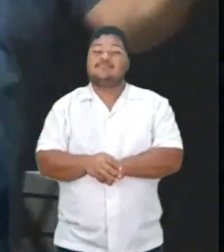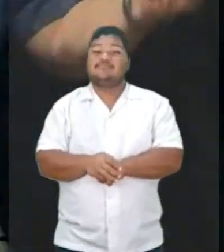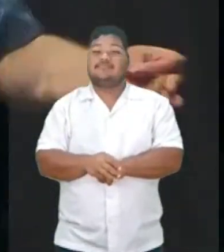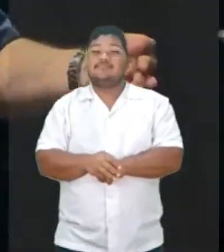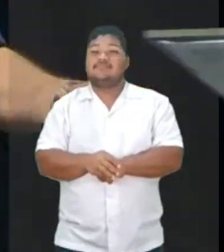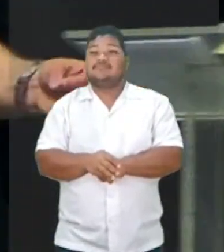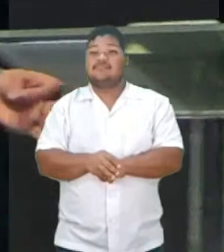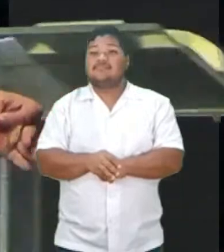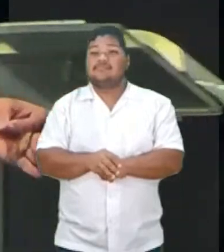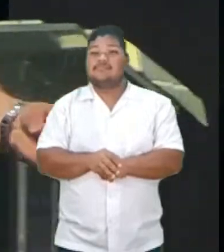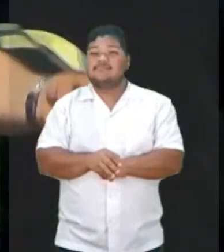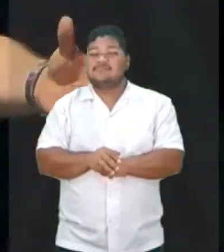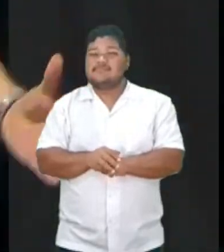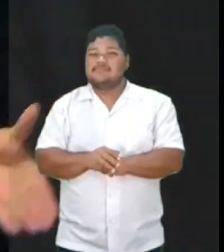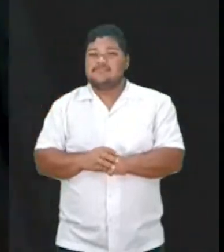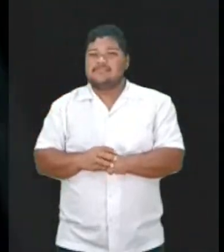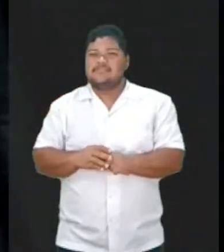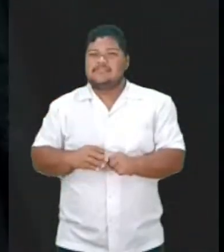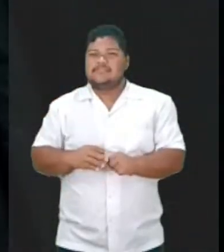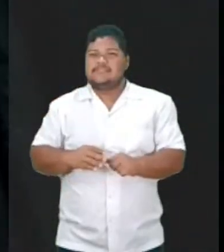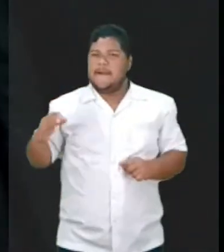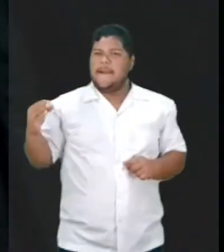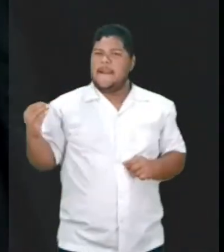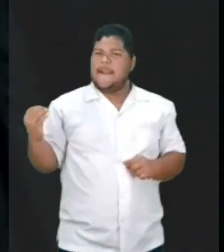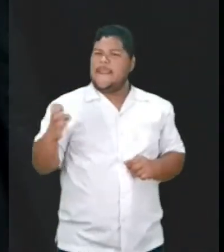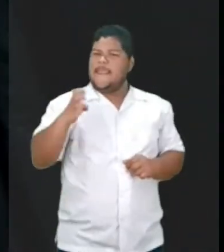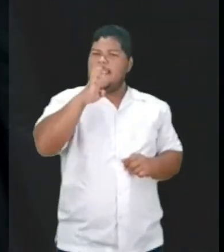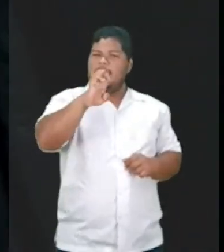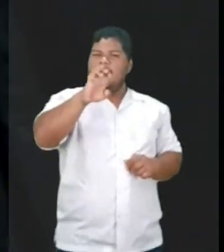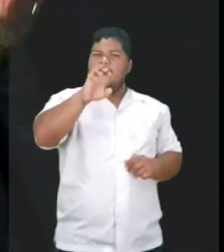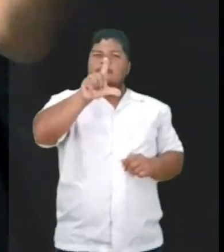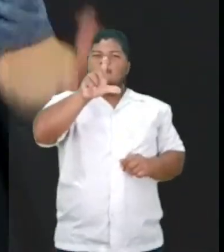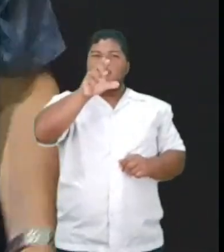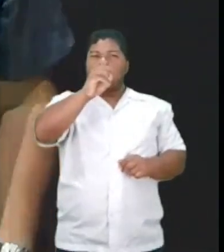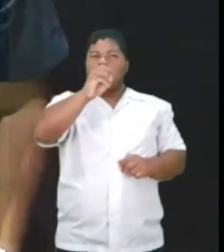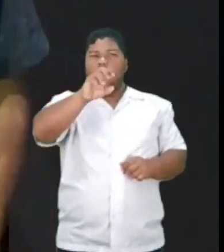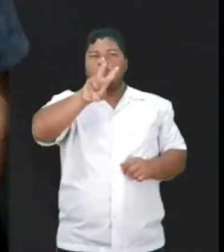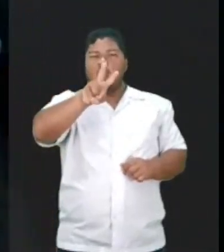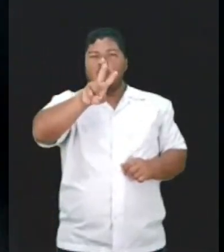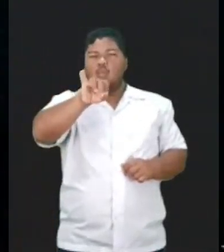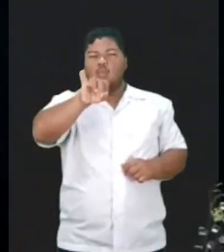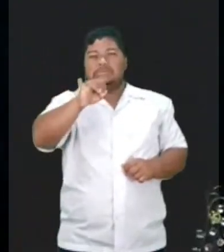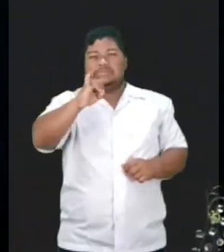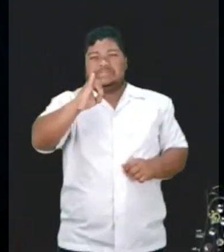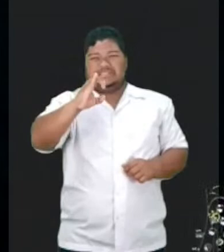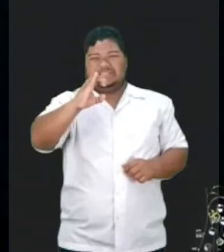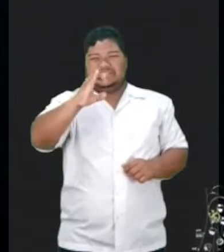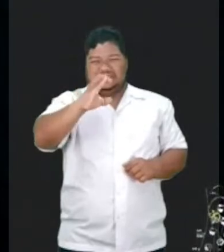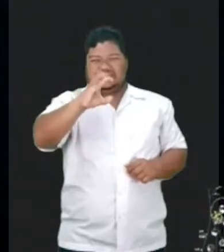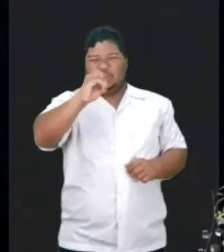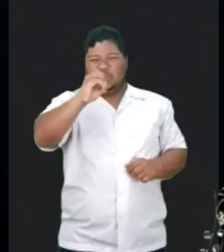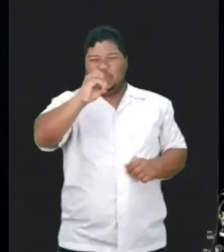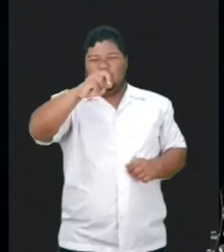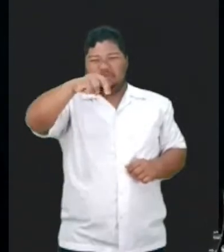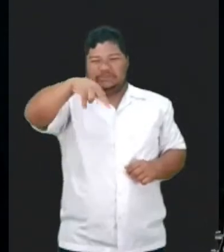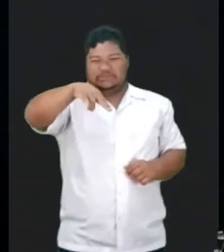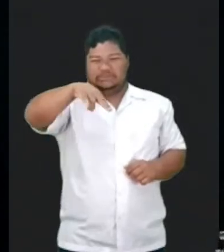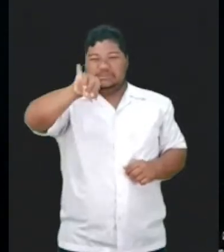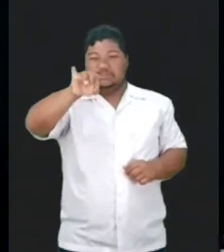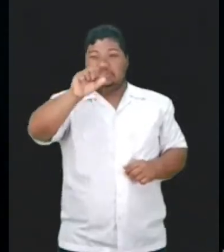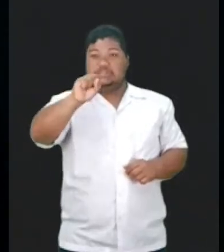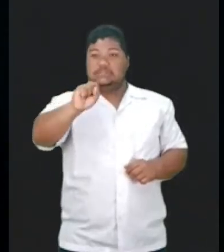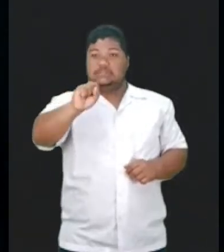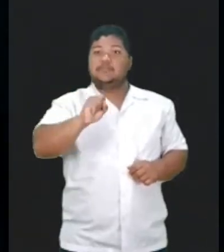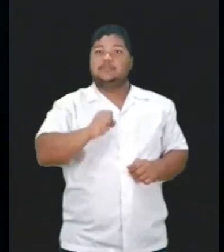eram evolucionistas, que fizeram essa pesquisa, e ficaram abismados, apelidaram de